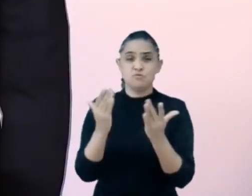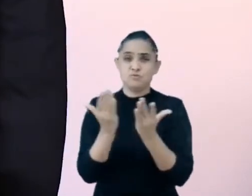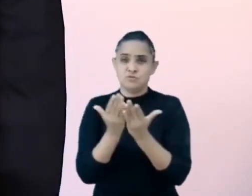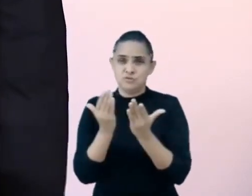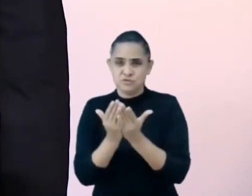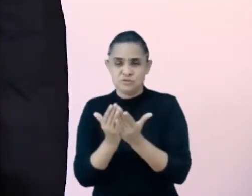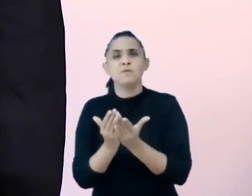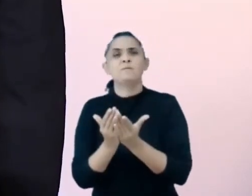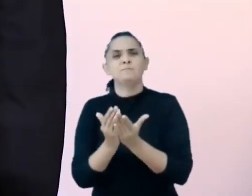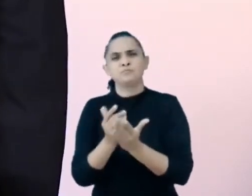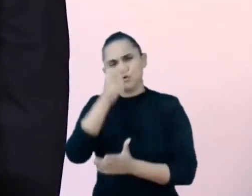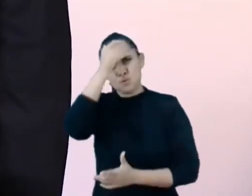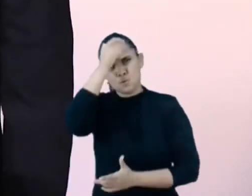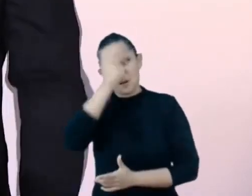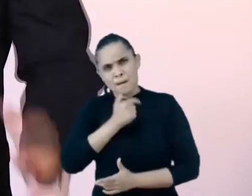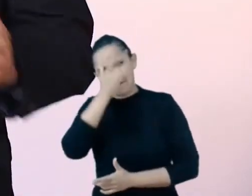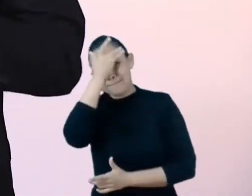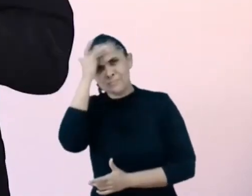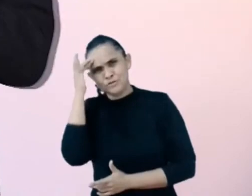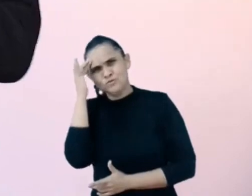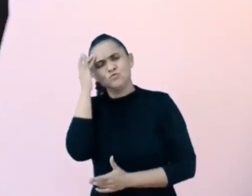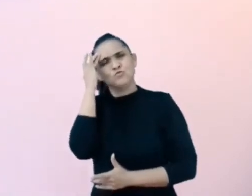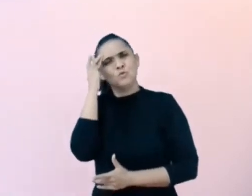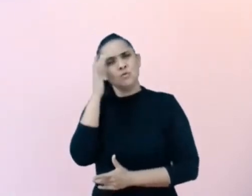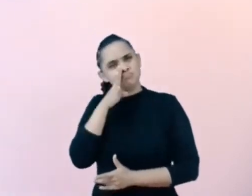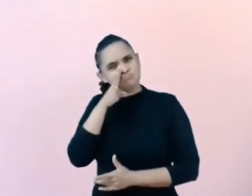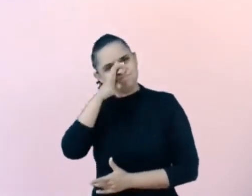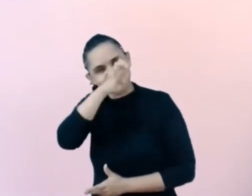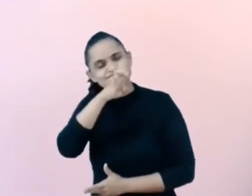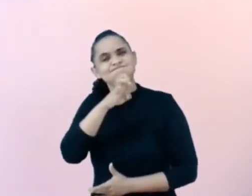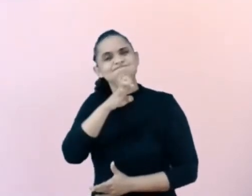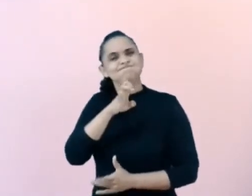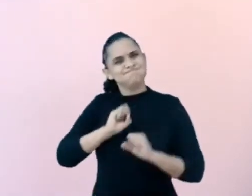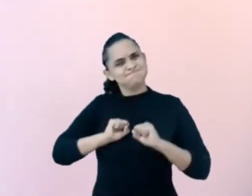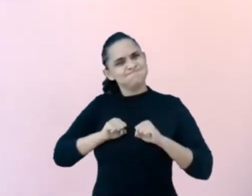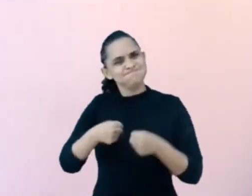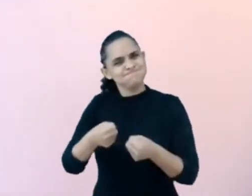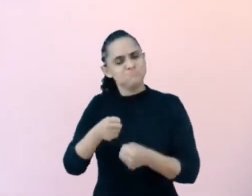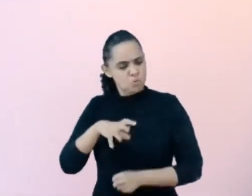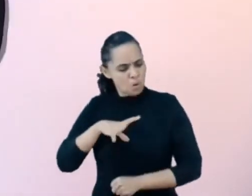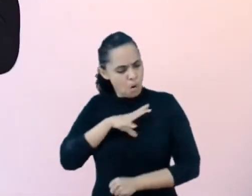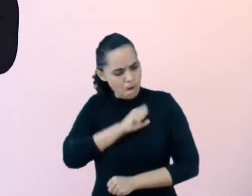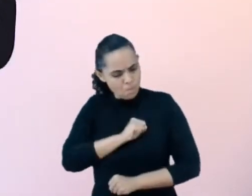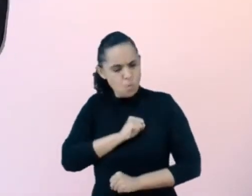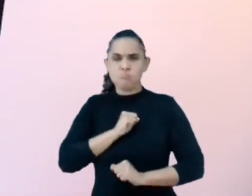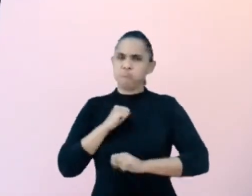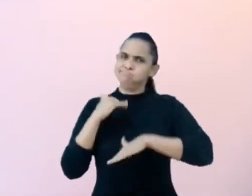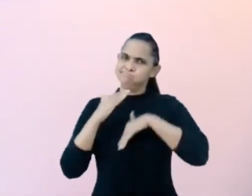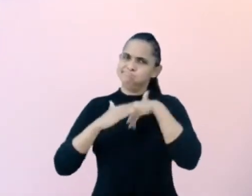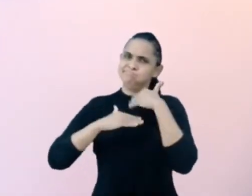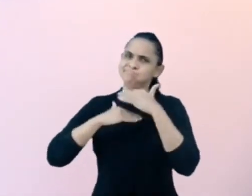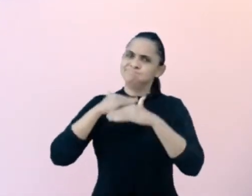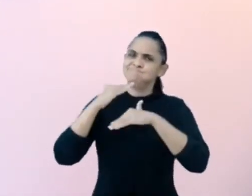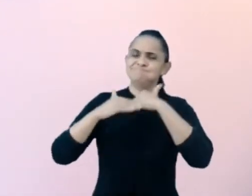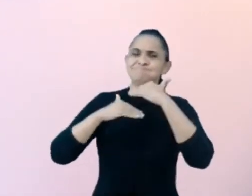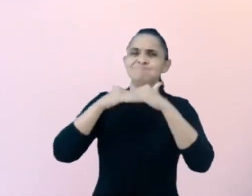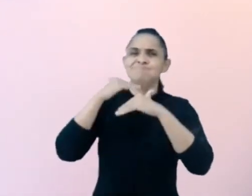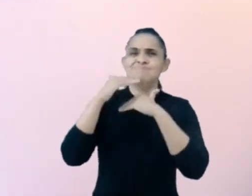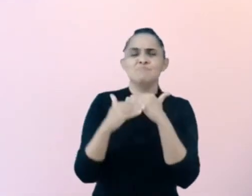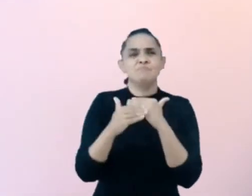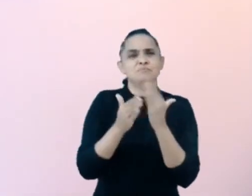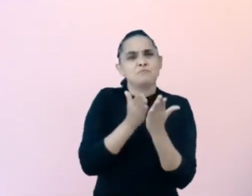zelo, fervor e amor crescem constantemente, não